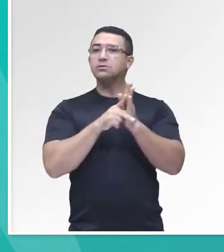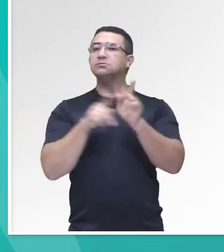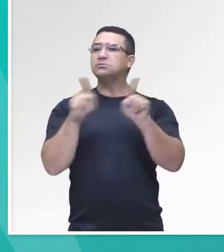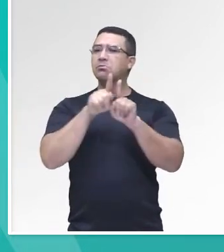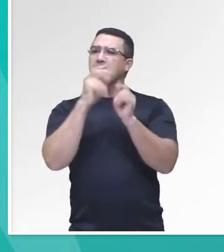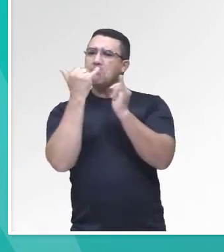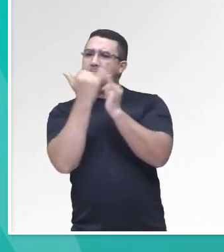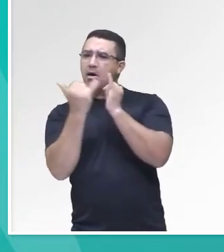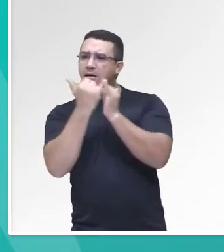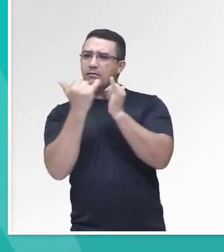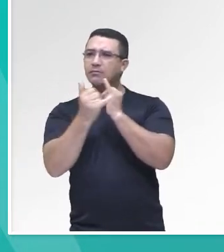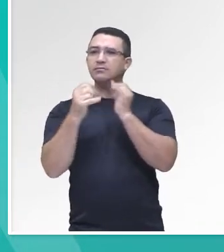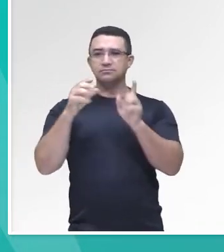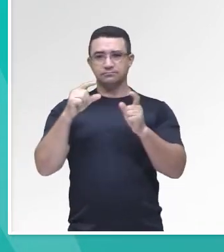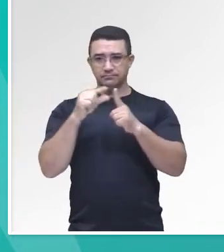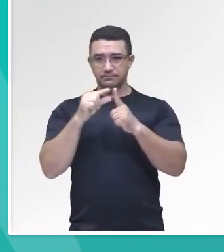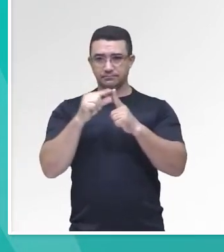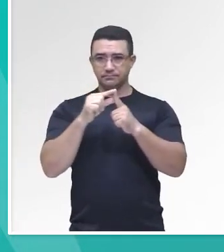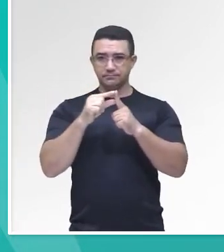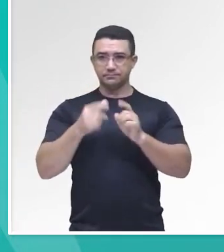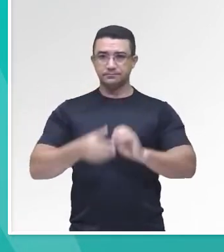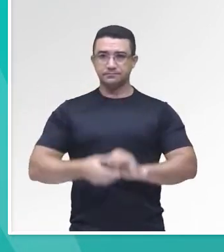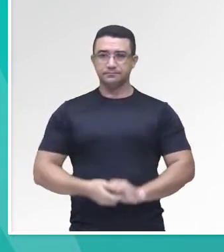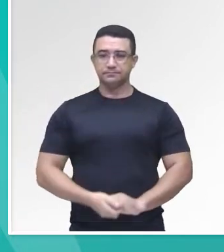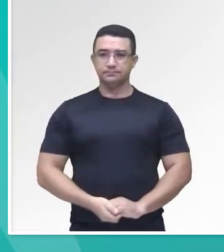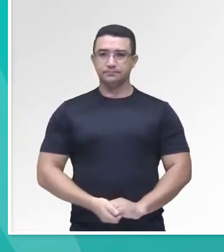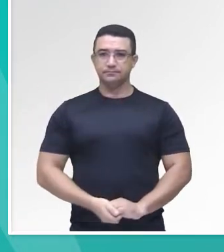das palavras.